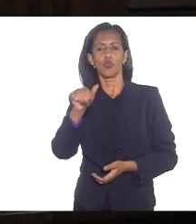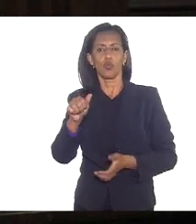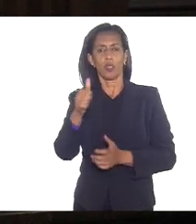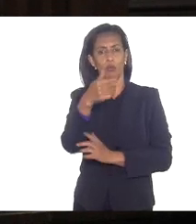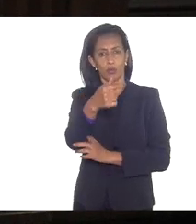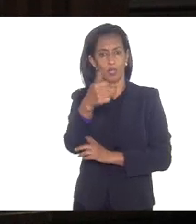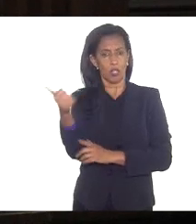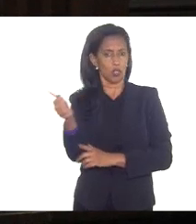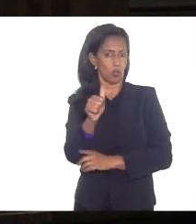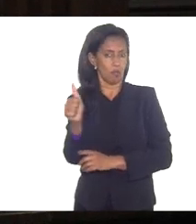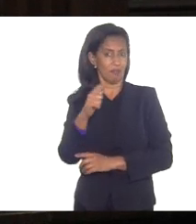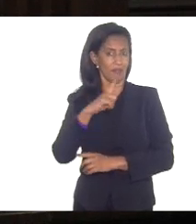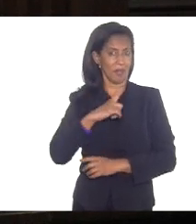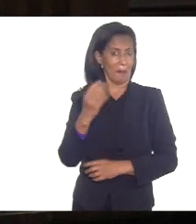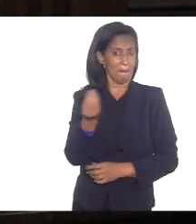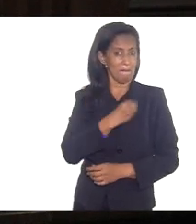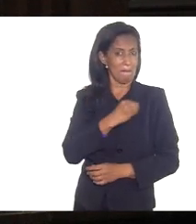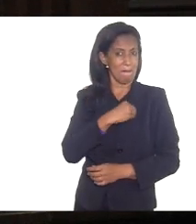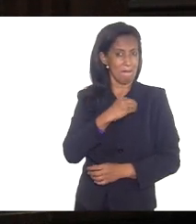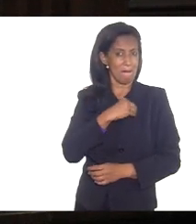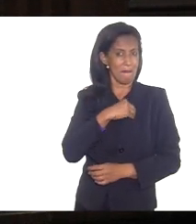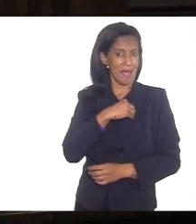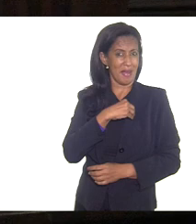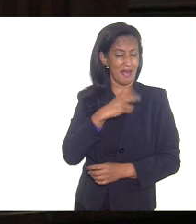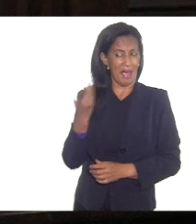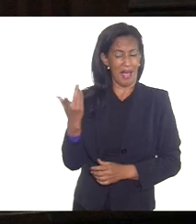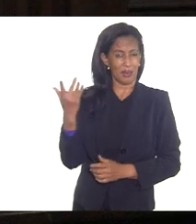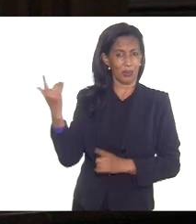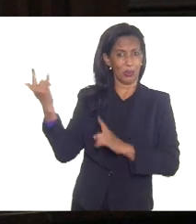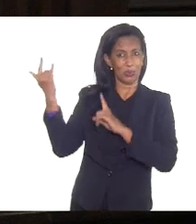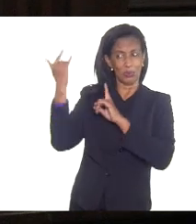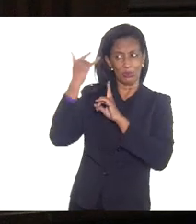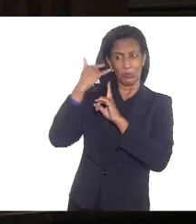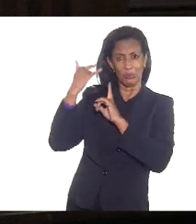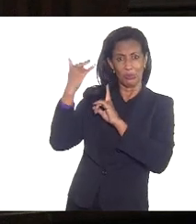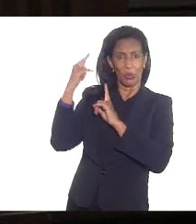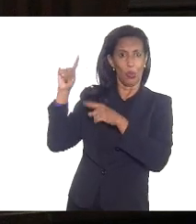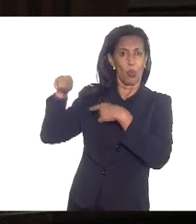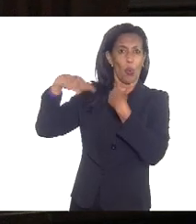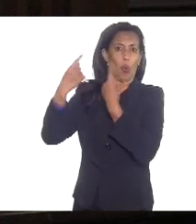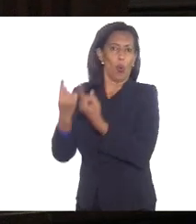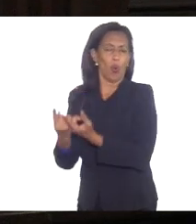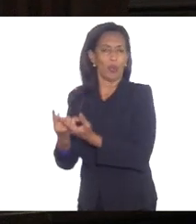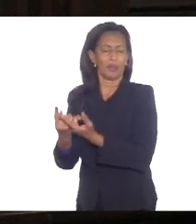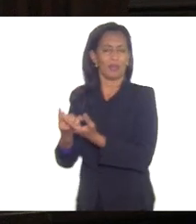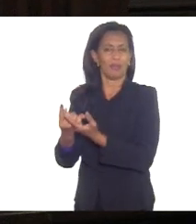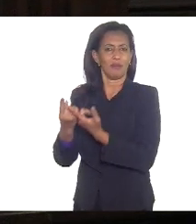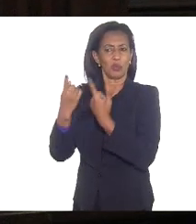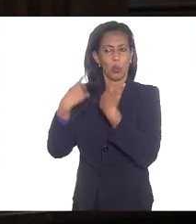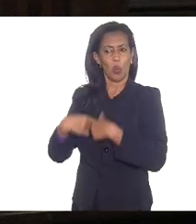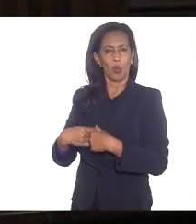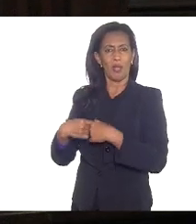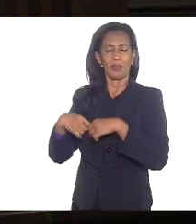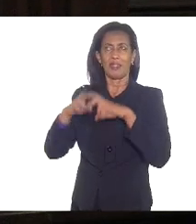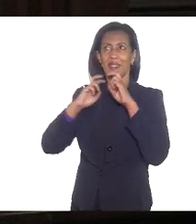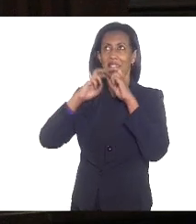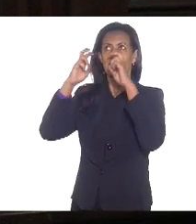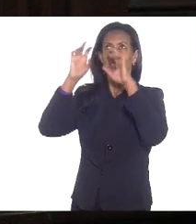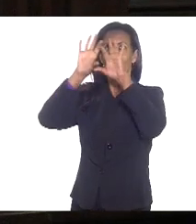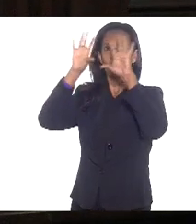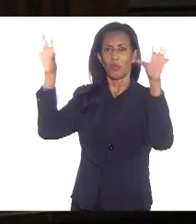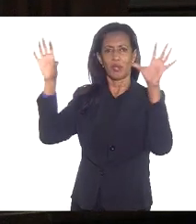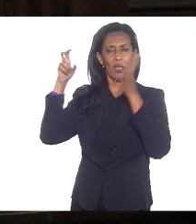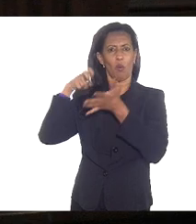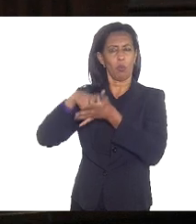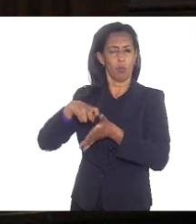11, tem o pecado da homossexualidade contra a natureza, como o pecado que clama ao céu por punição.